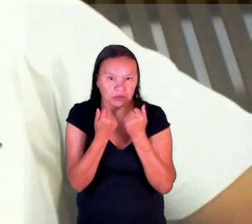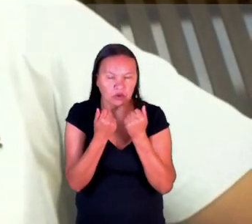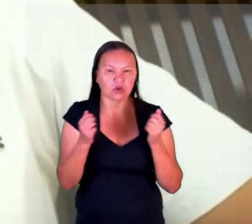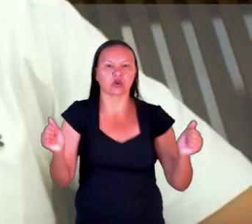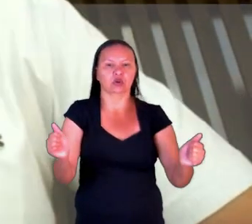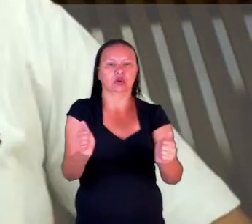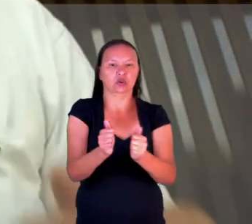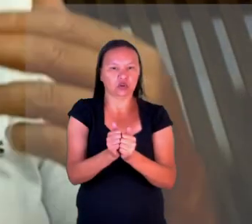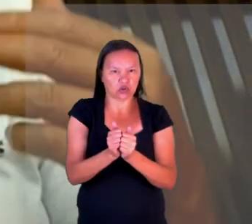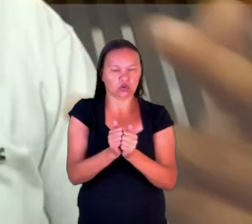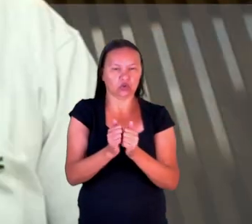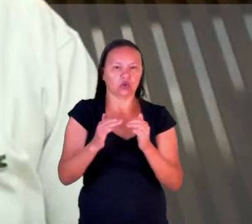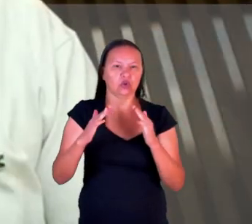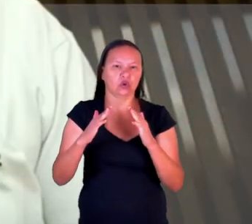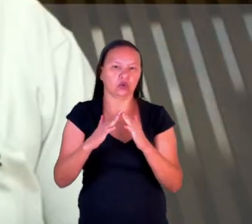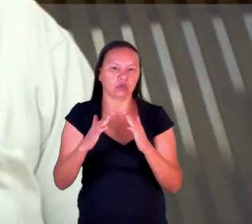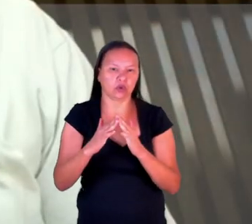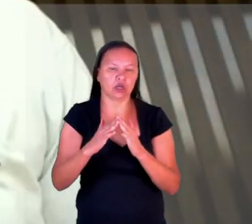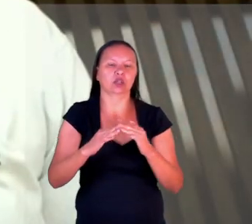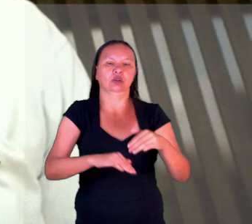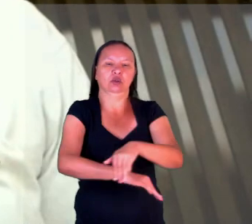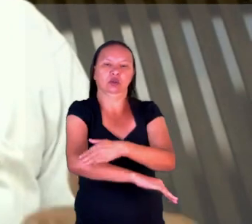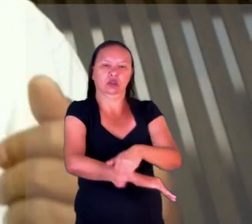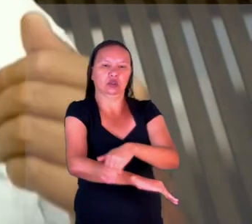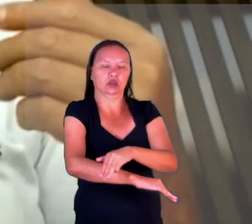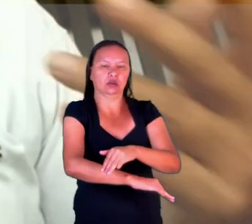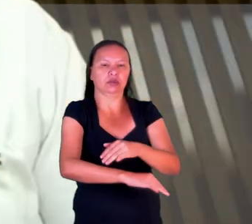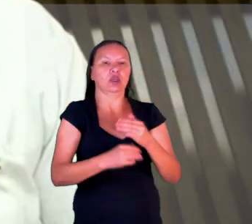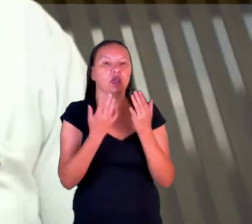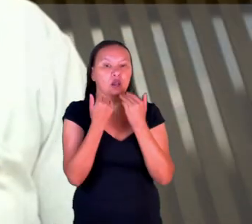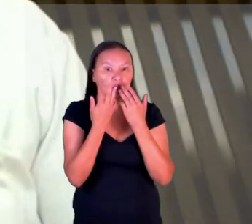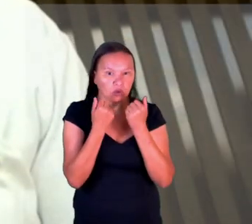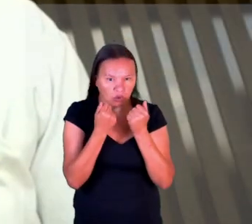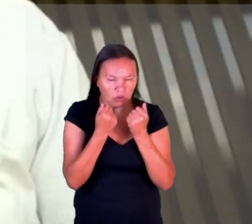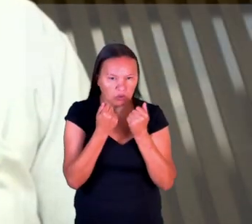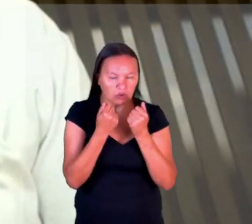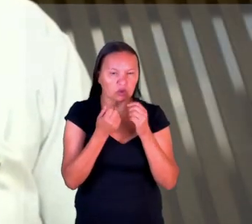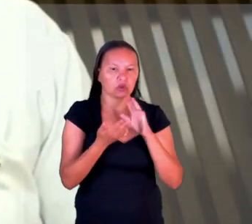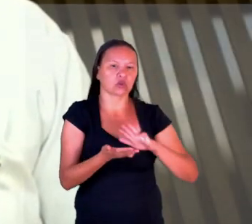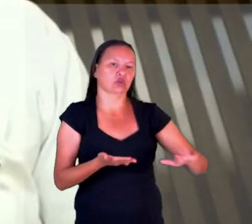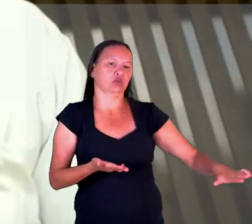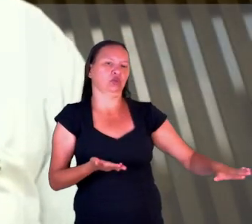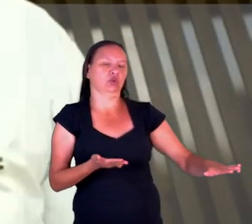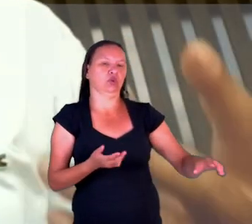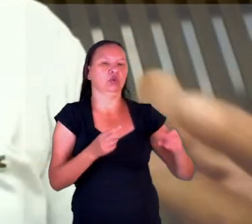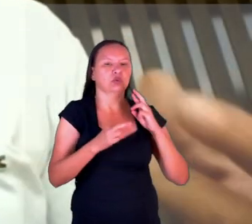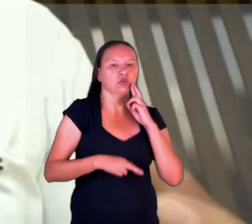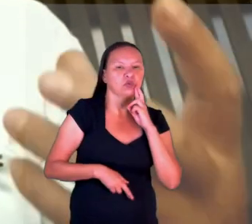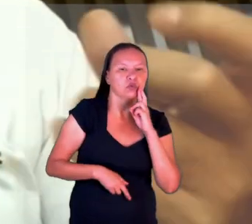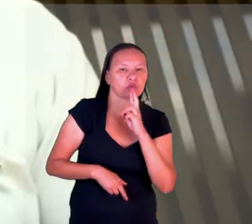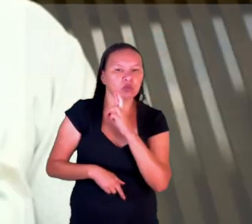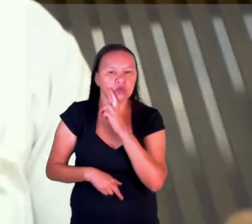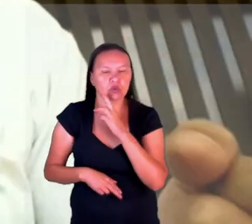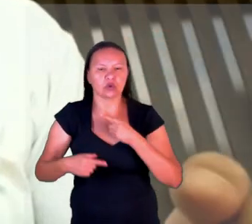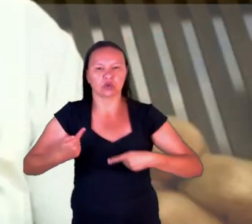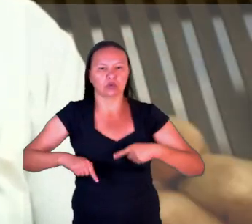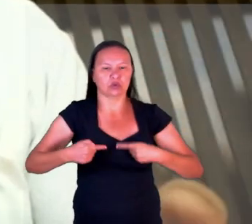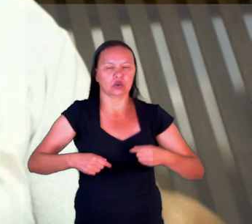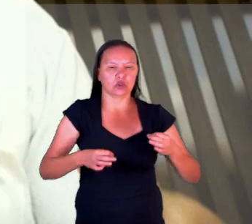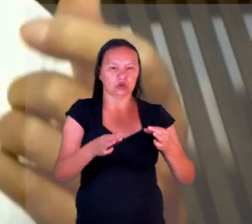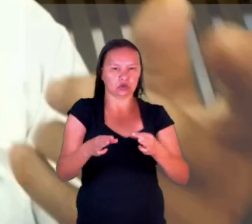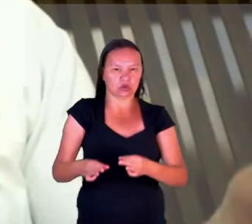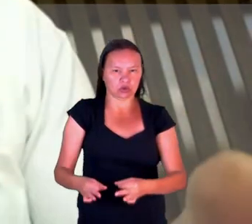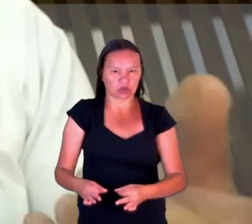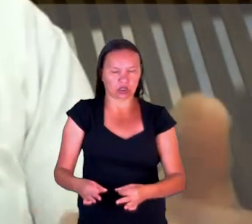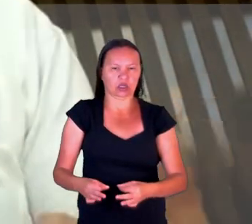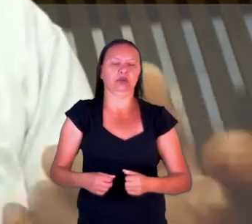população de rua então ela come da sobra dos restaurantes Ela come em algumas cidades eh eh eh de políticas locais por exemplo